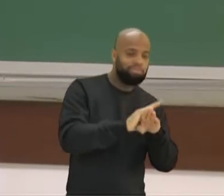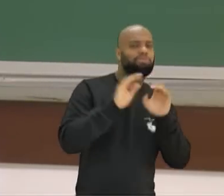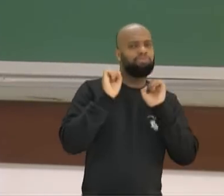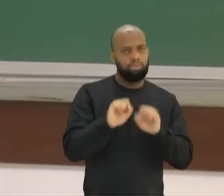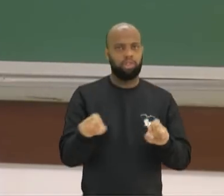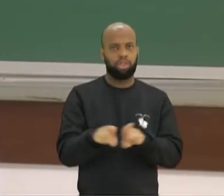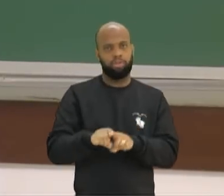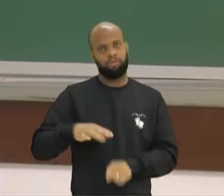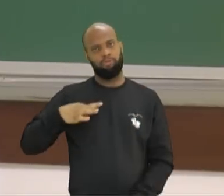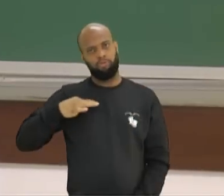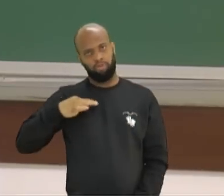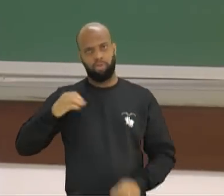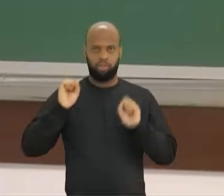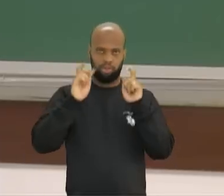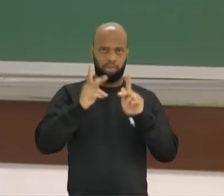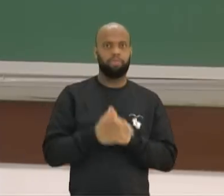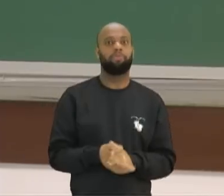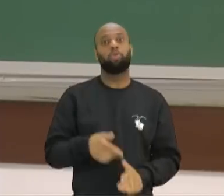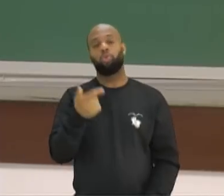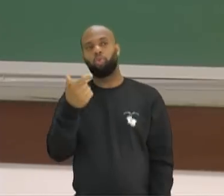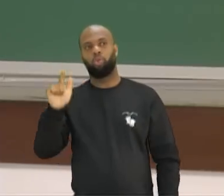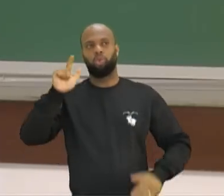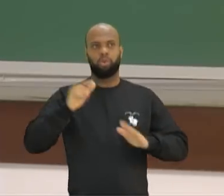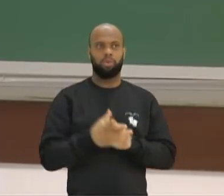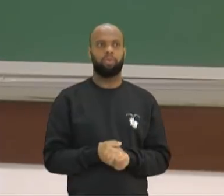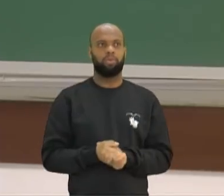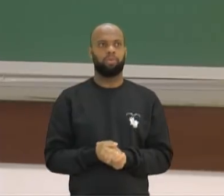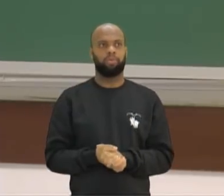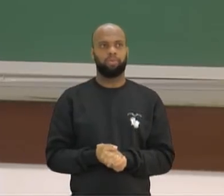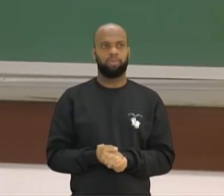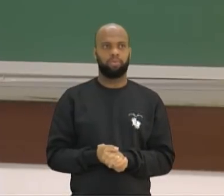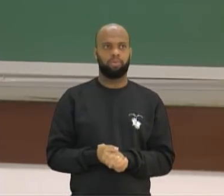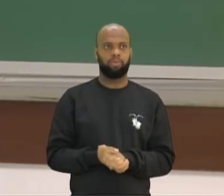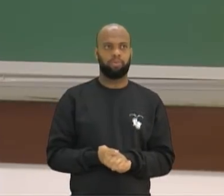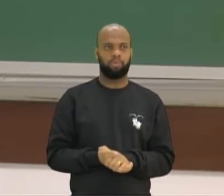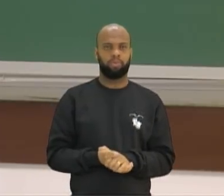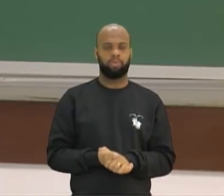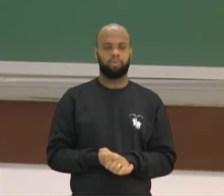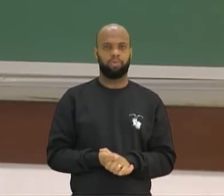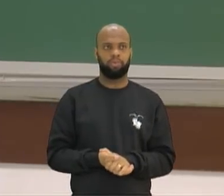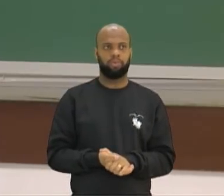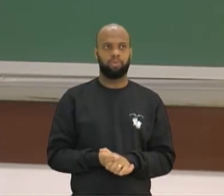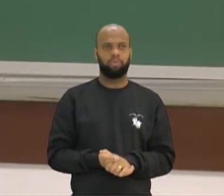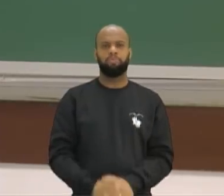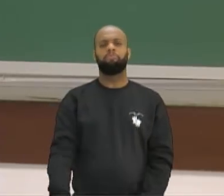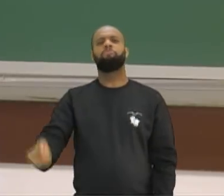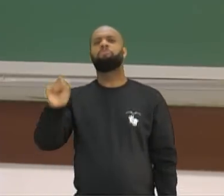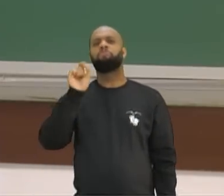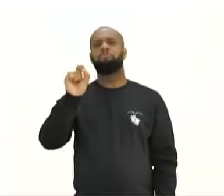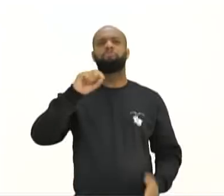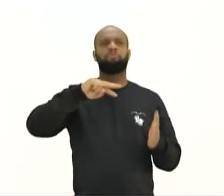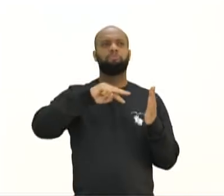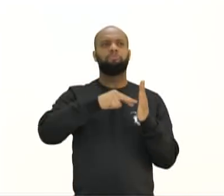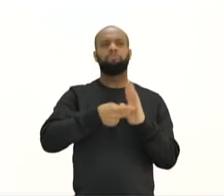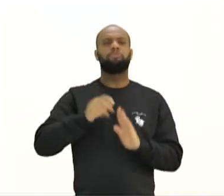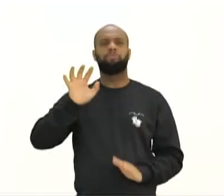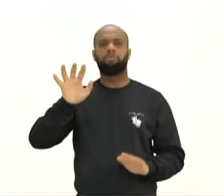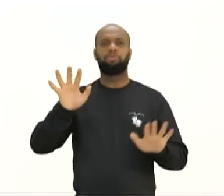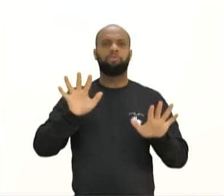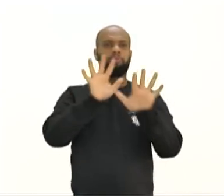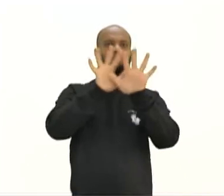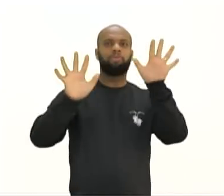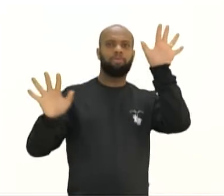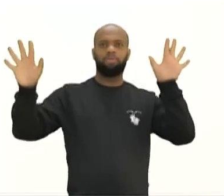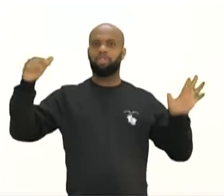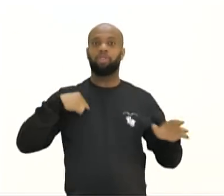ser voluntário, ok? Vamos ver mais uma. E aí? Be a volunteer. O que é isso? Olha a mãozinha. O que eu posso